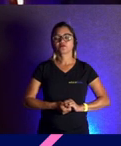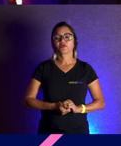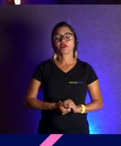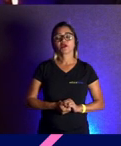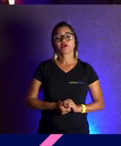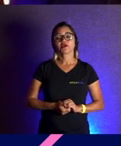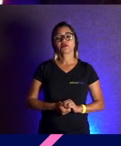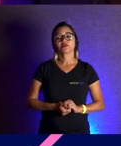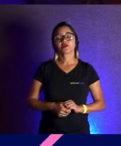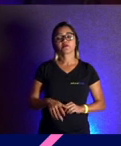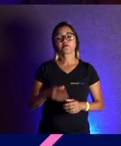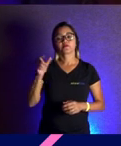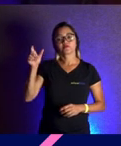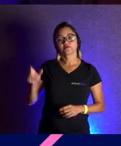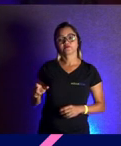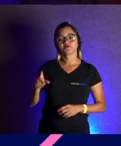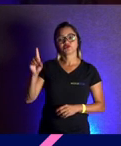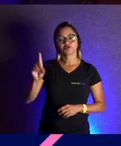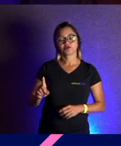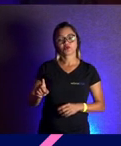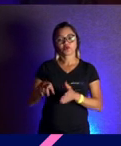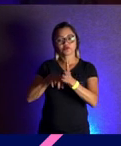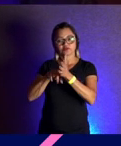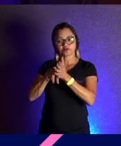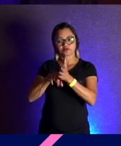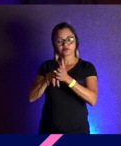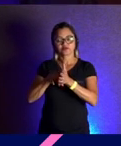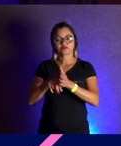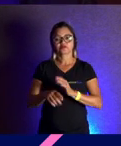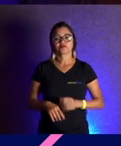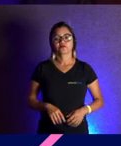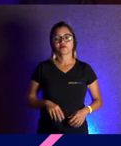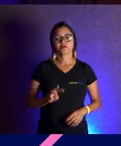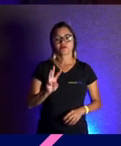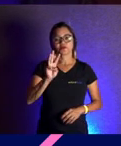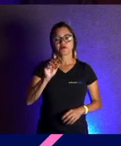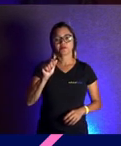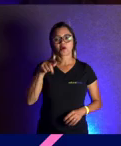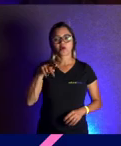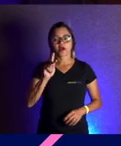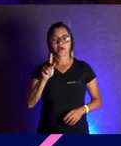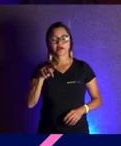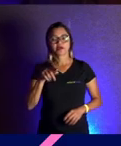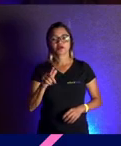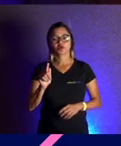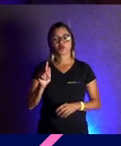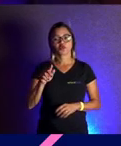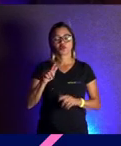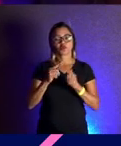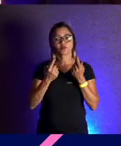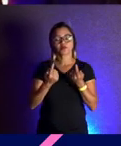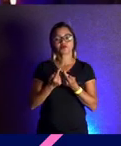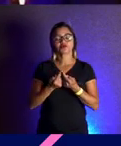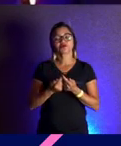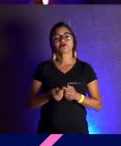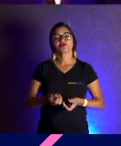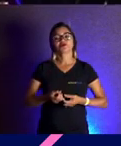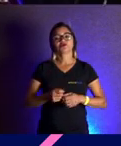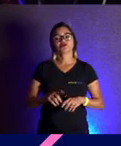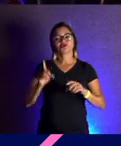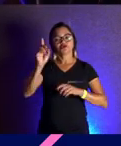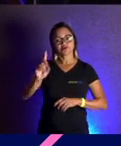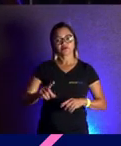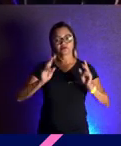tem uma olhada para a Patrícia, que é a diretora de pesquisa do Human Rights Data Analysis Group, grupo de análise de dados dos direitos